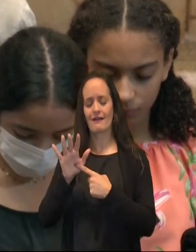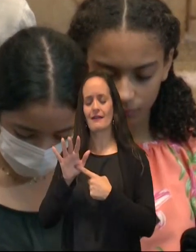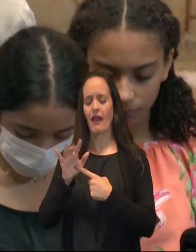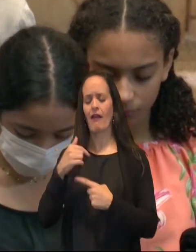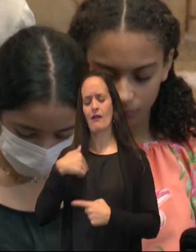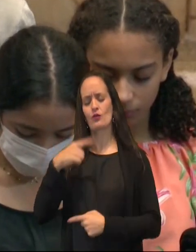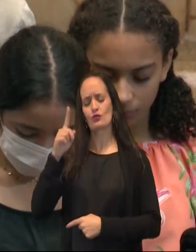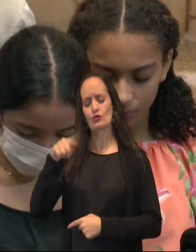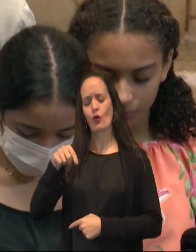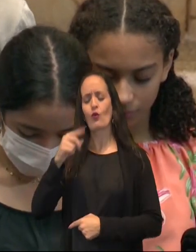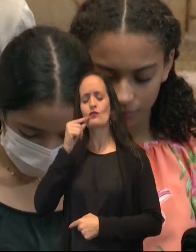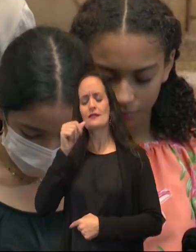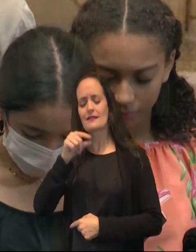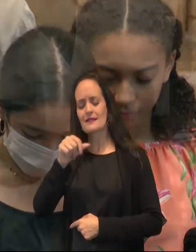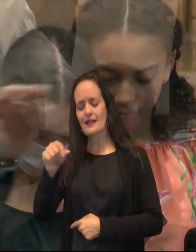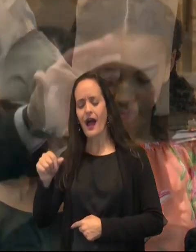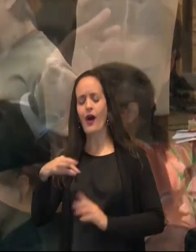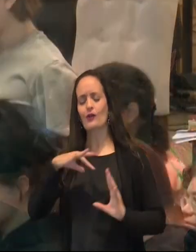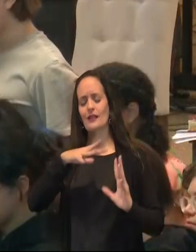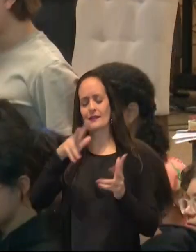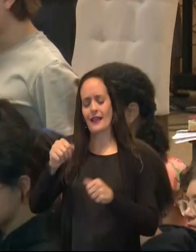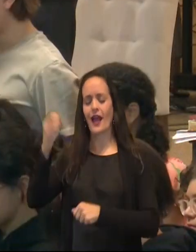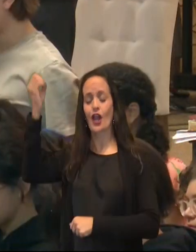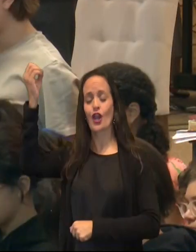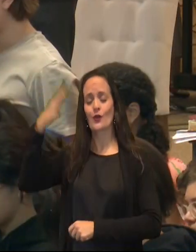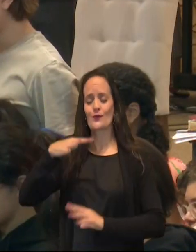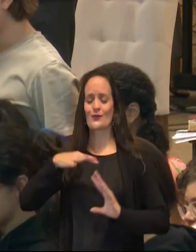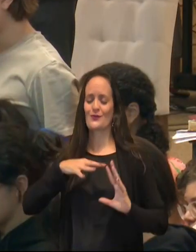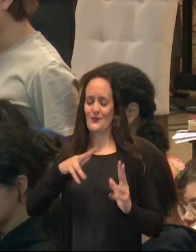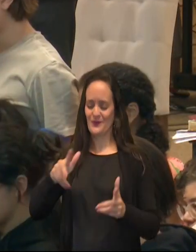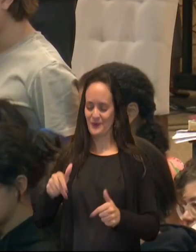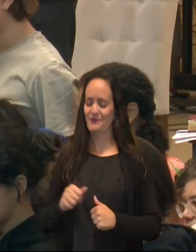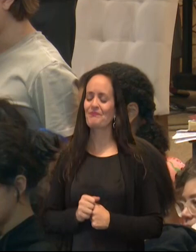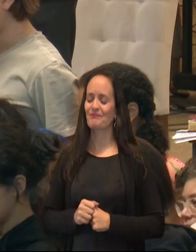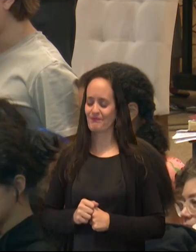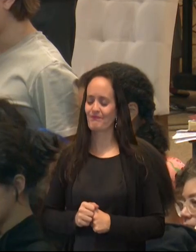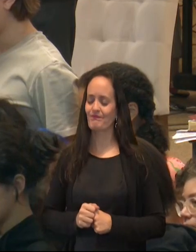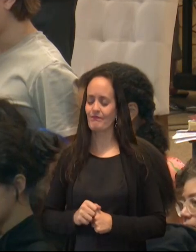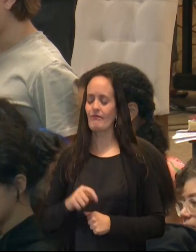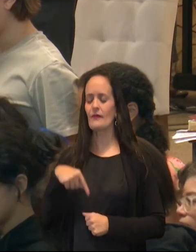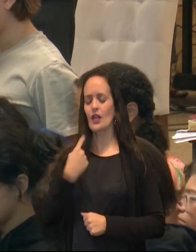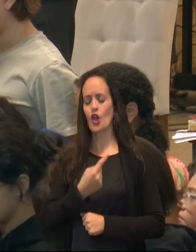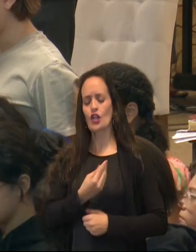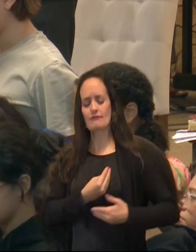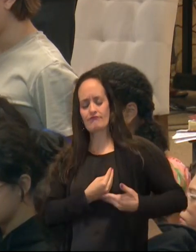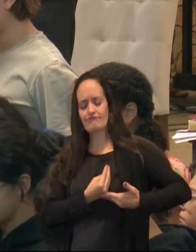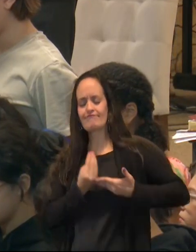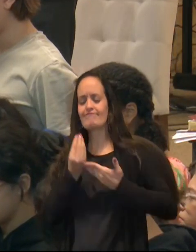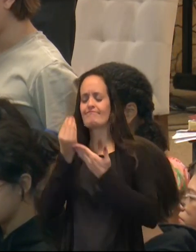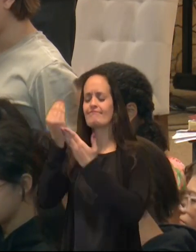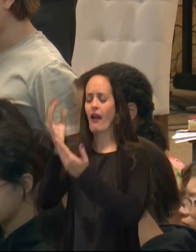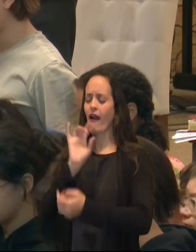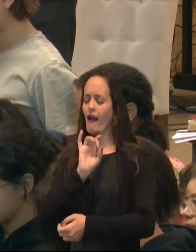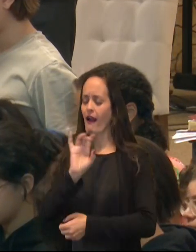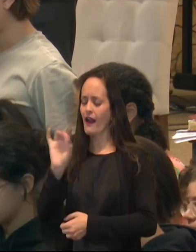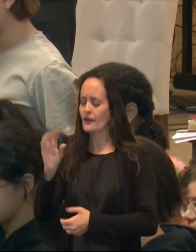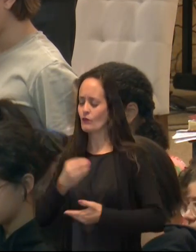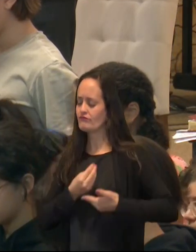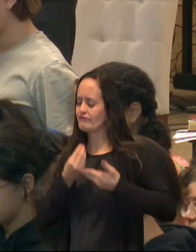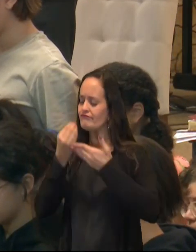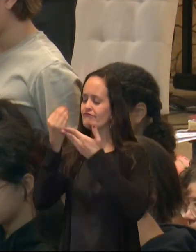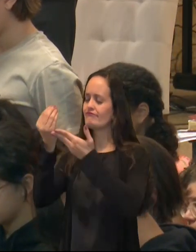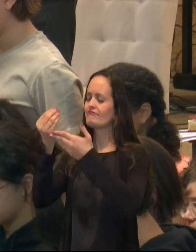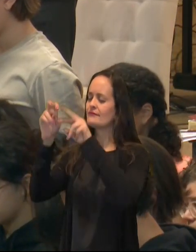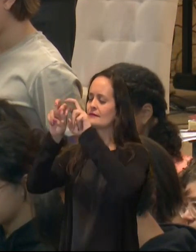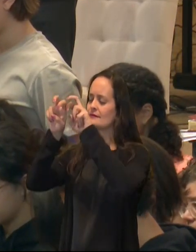dessa geração. E nós os abençoamos, e nós consagramos essas vidas e apresentamos mais uma vez diante do Teu